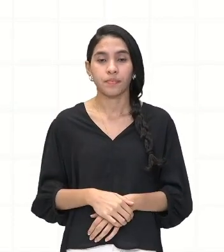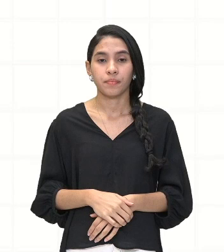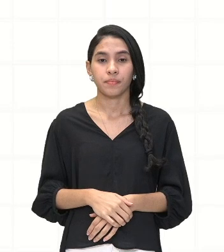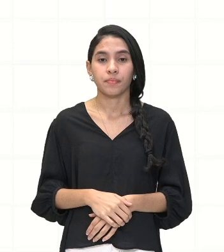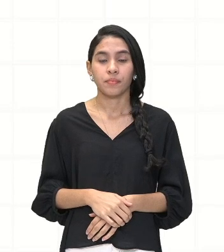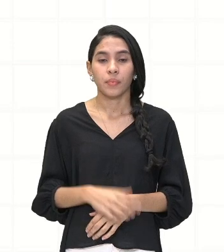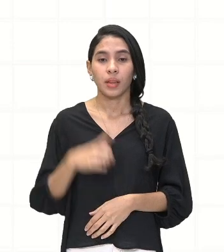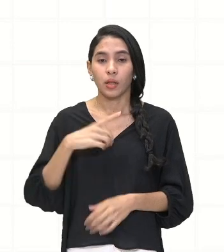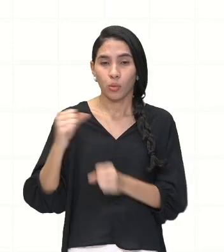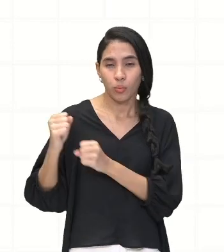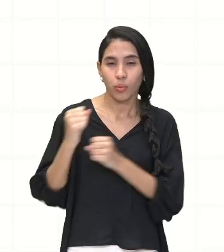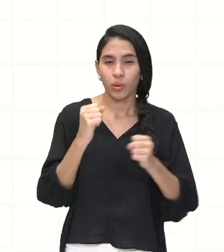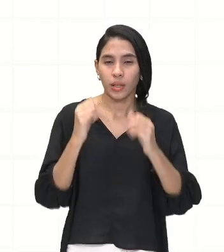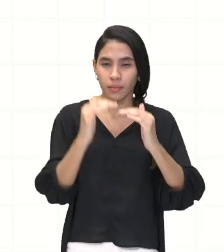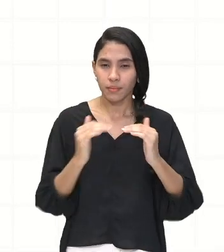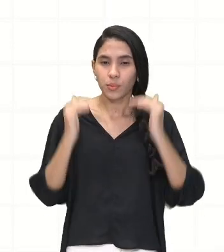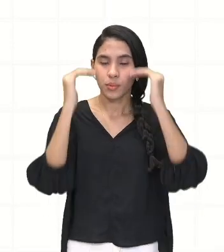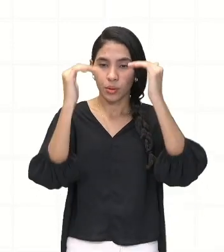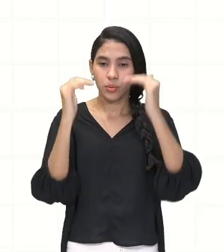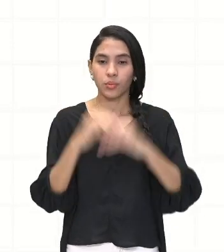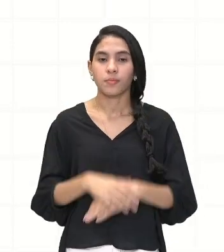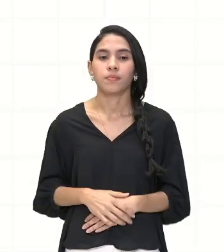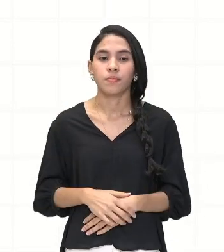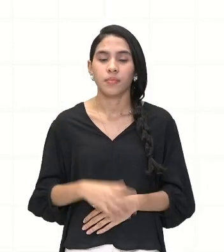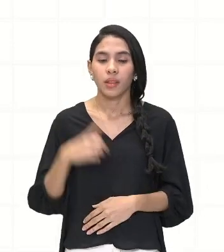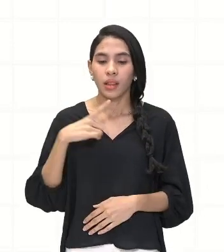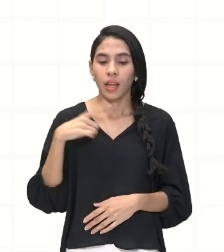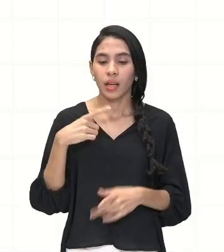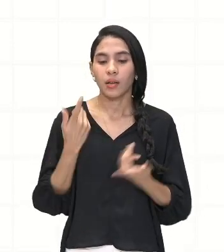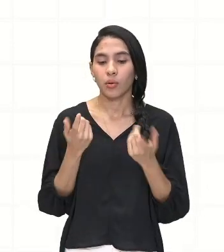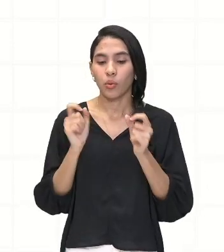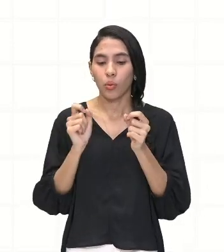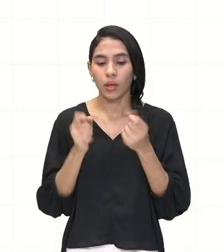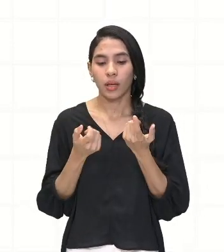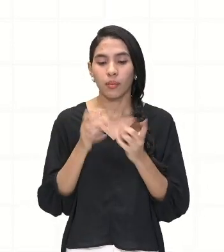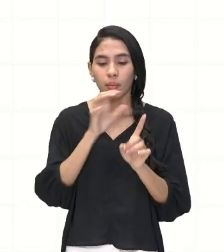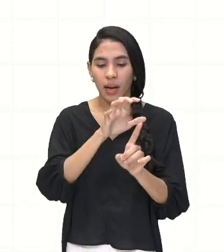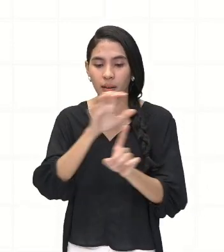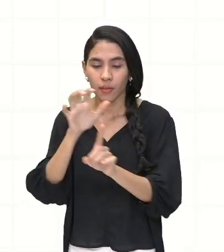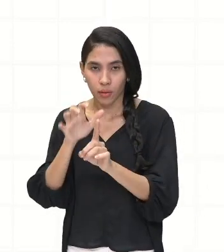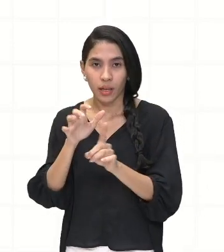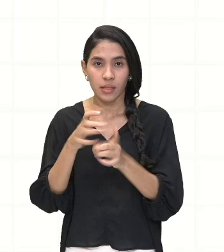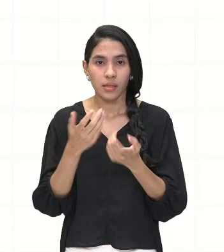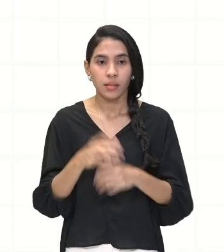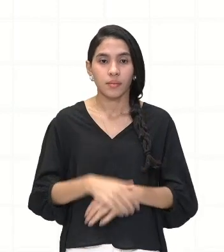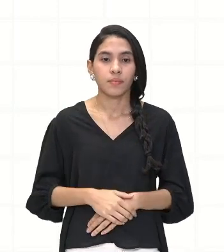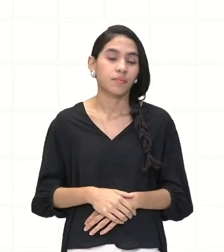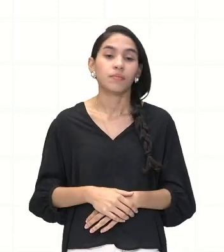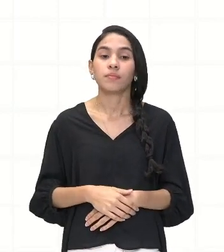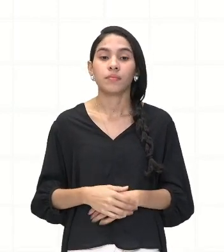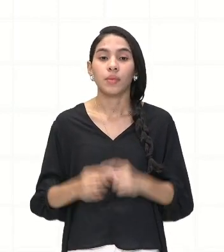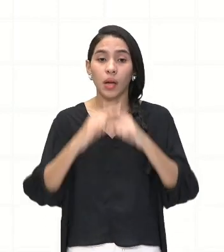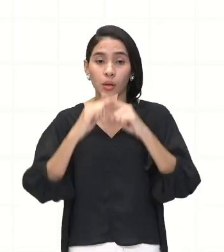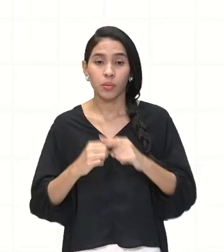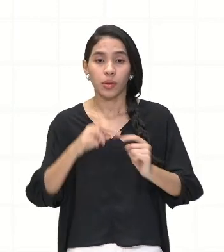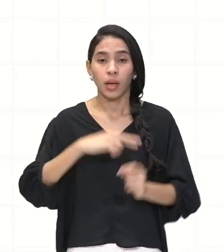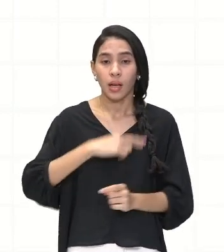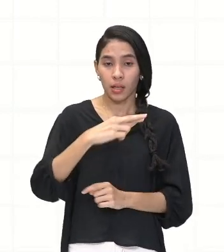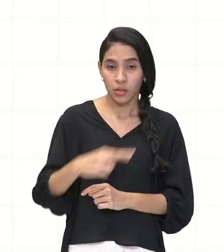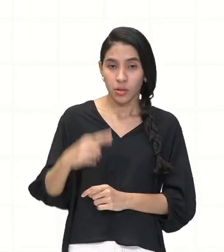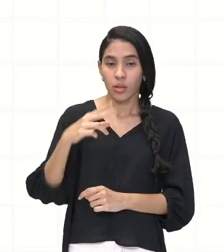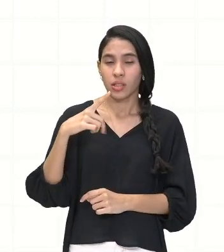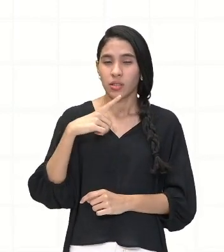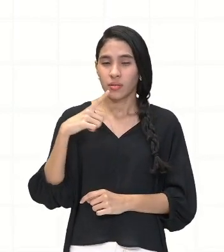soberania nacional, que vão mexer com a soberania nacional. As disputas religiosas